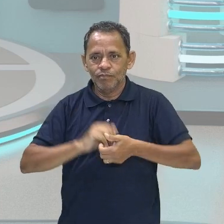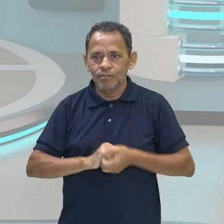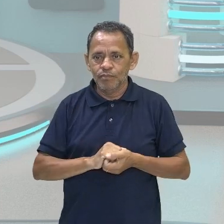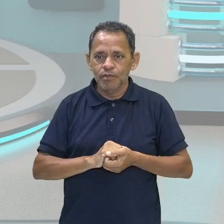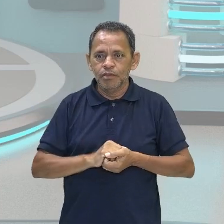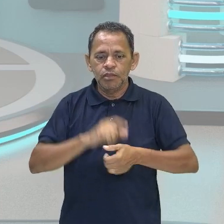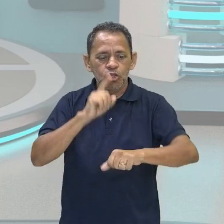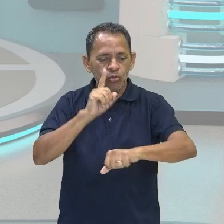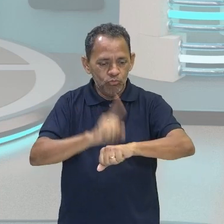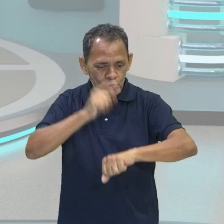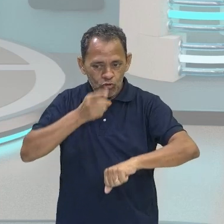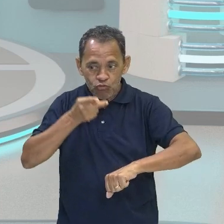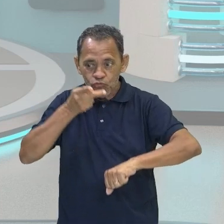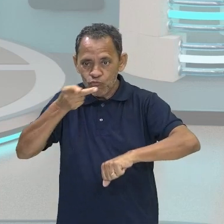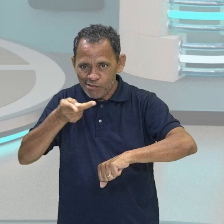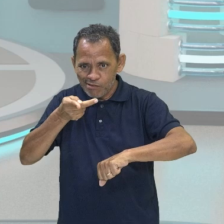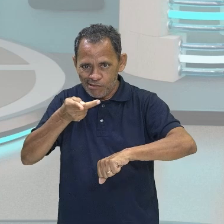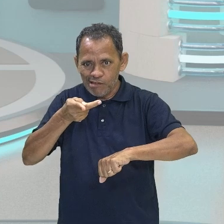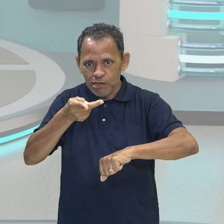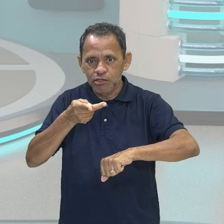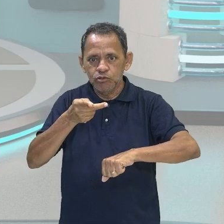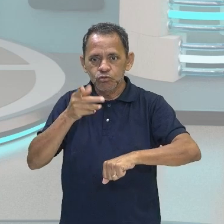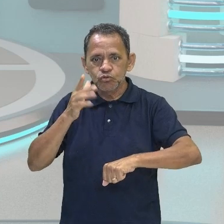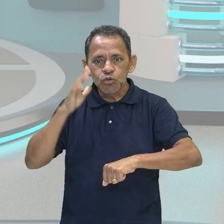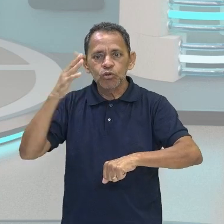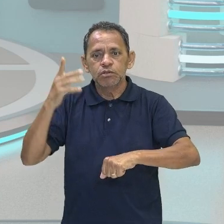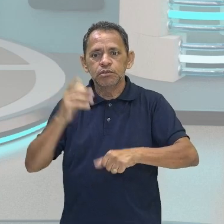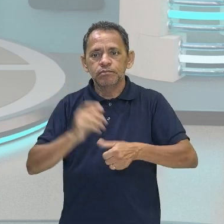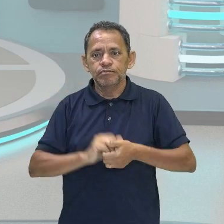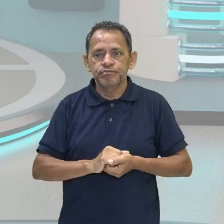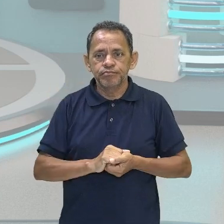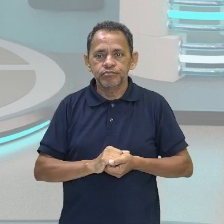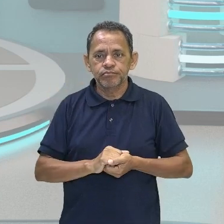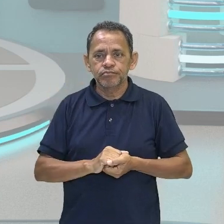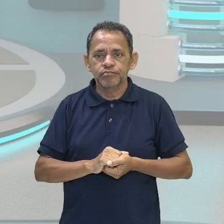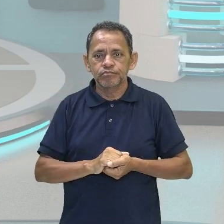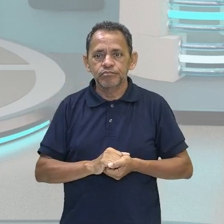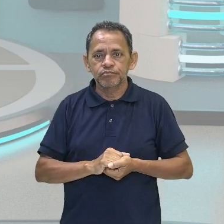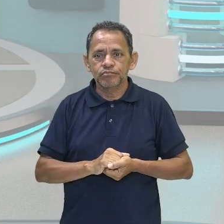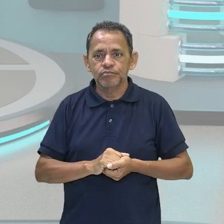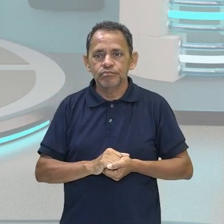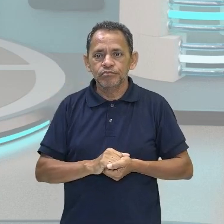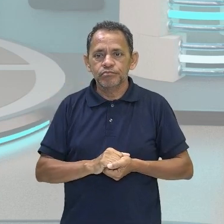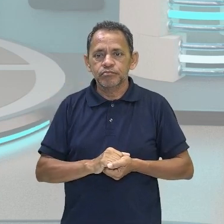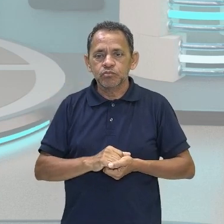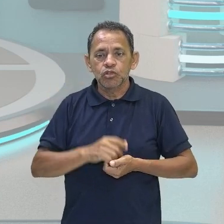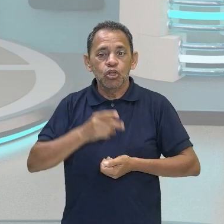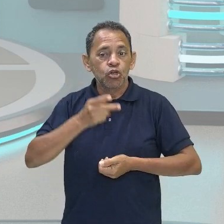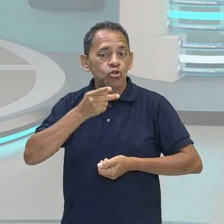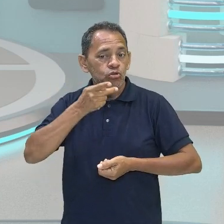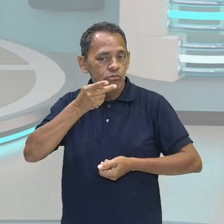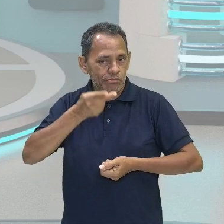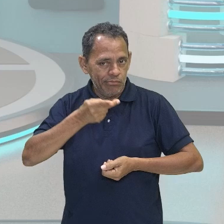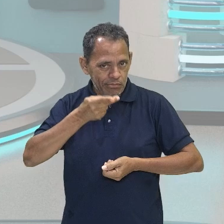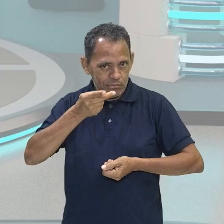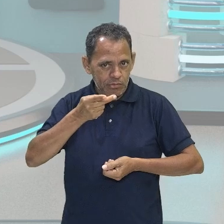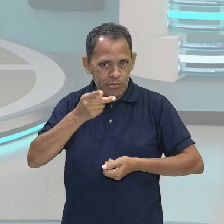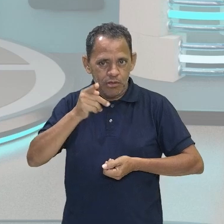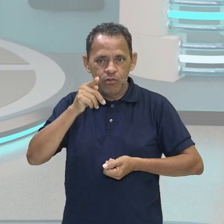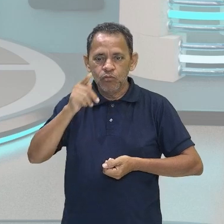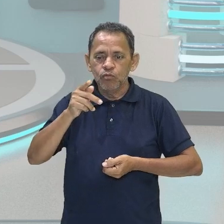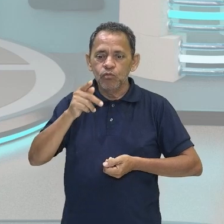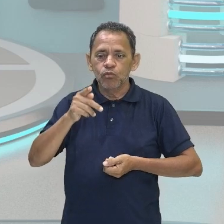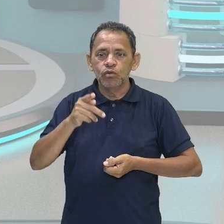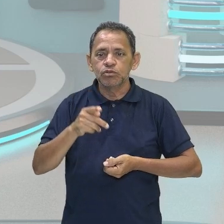momento que eu estou falando, está acontecendo. Ou seja, eu estou falando, você